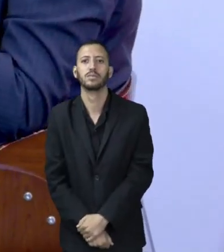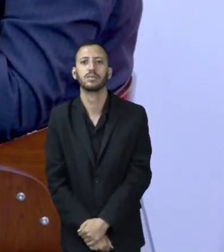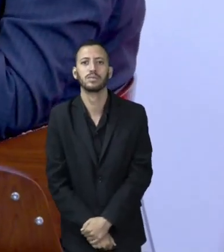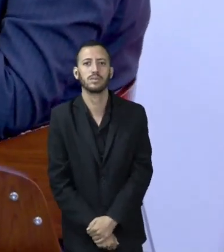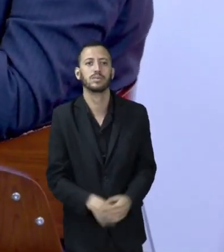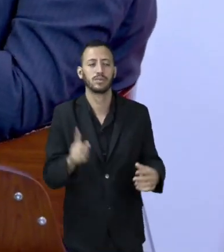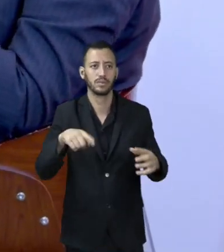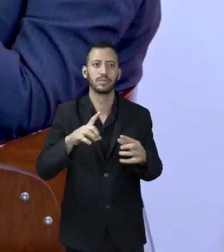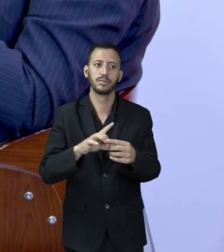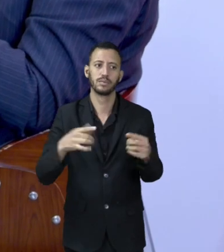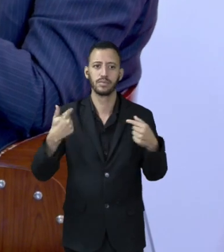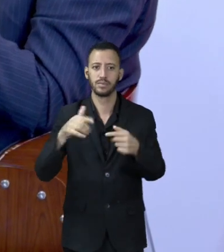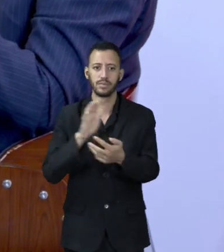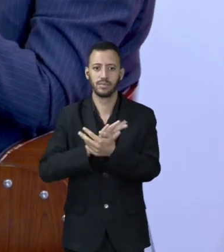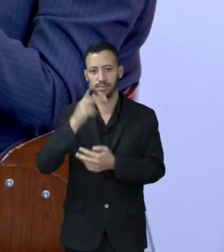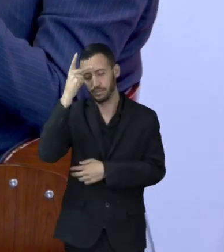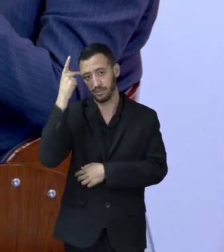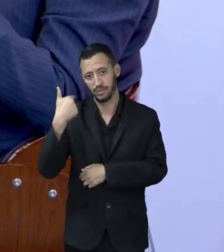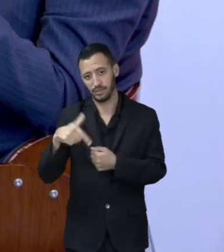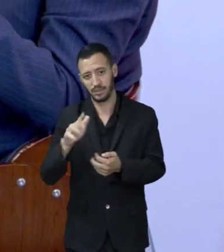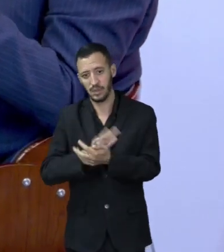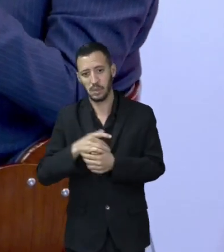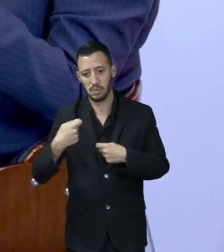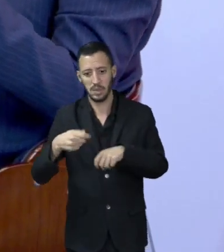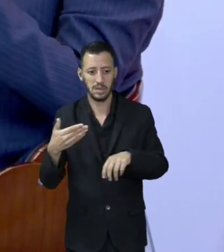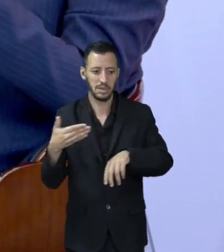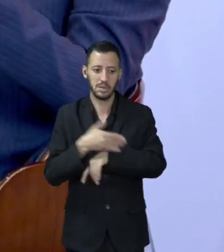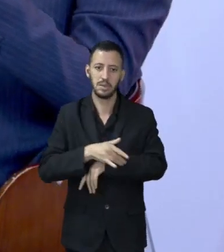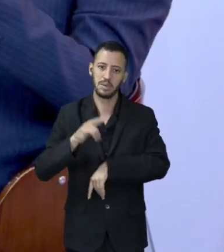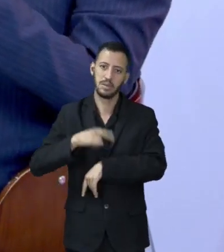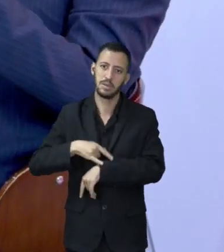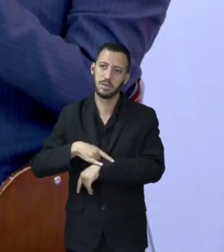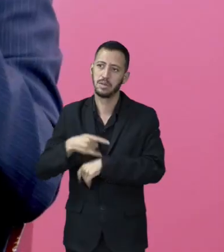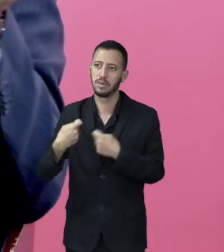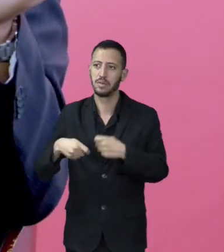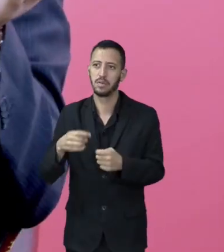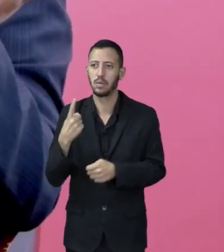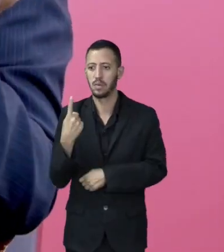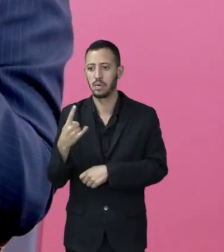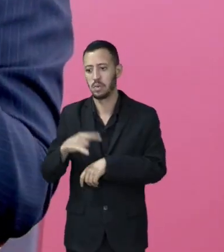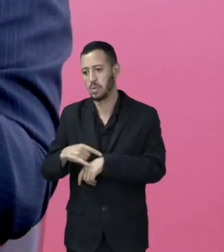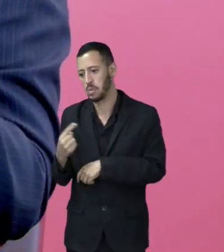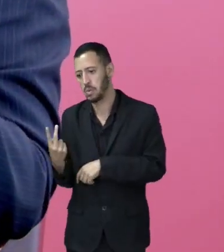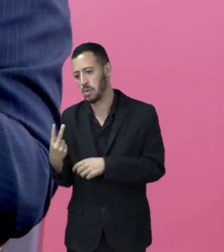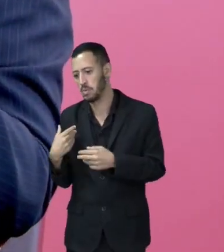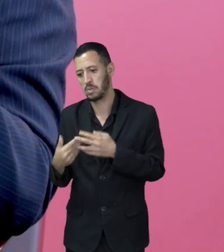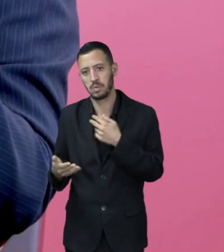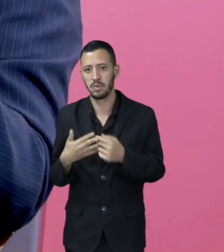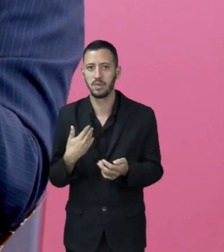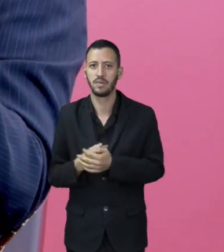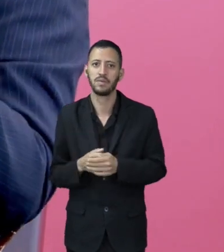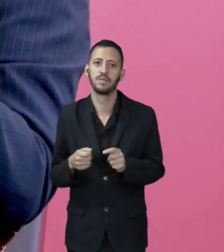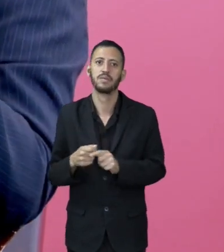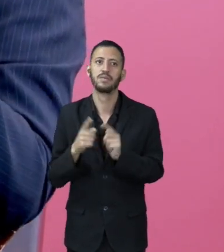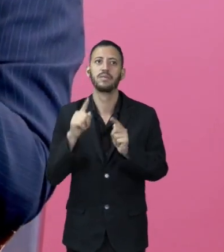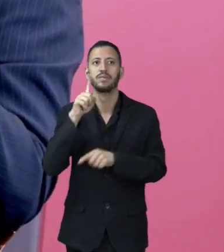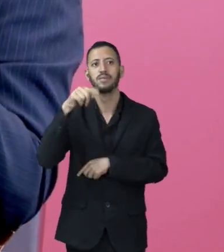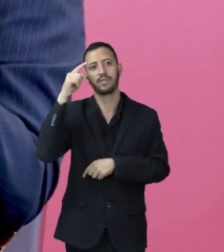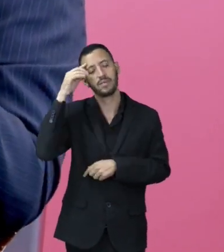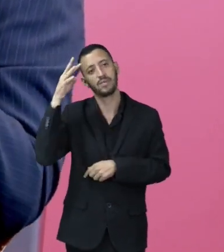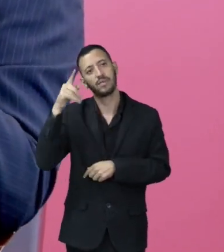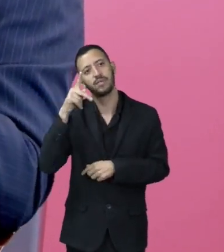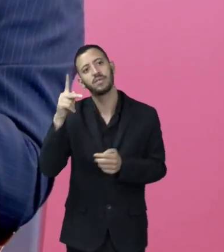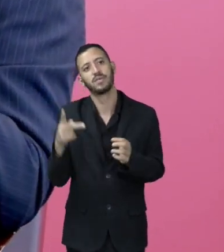tem uma pessoa que não precise ir ao banheiro, né? Seja fazer o número 1 ou 2, o que for. Mas imagina realmente